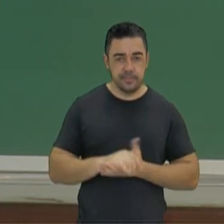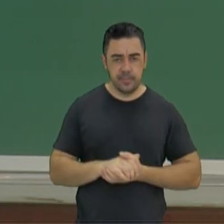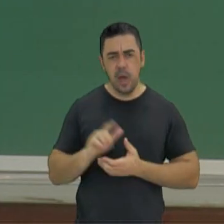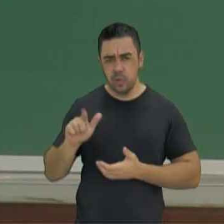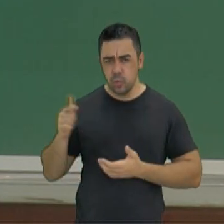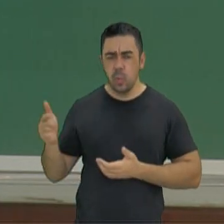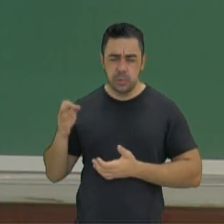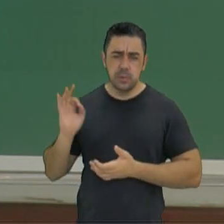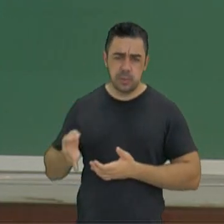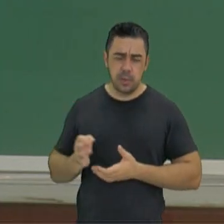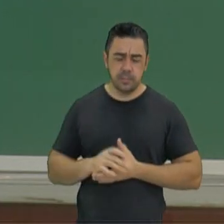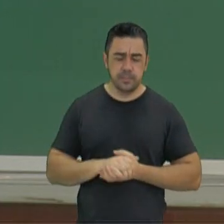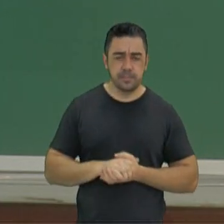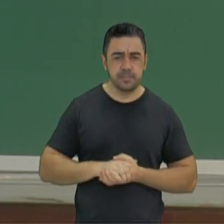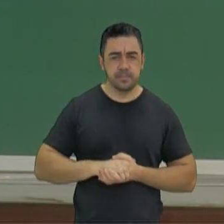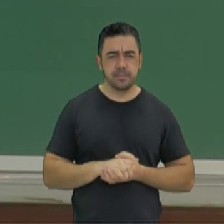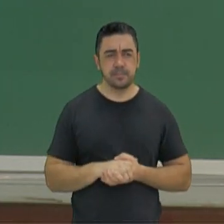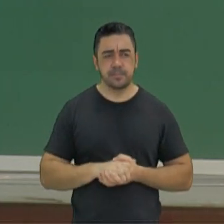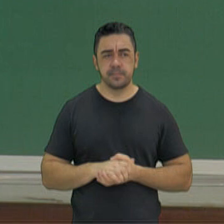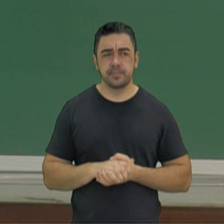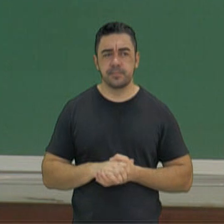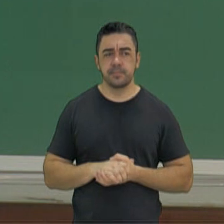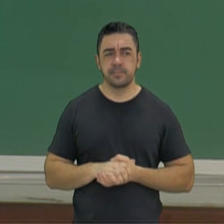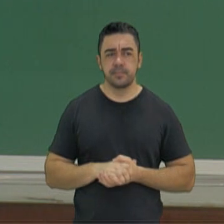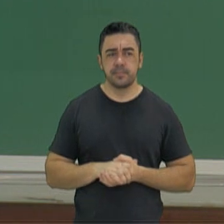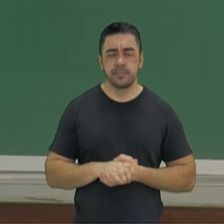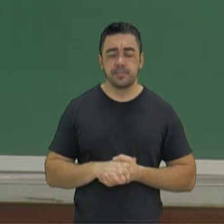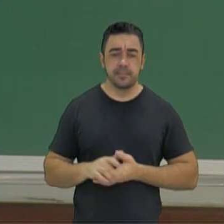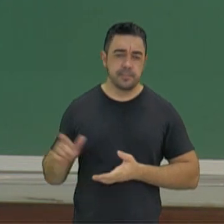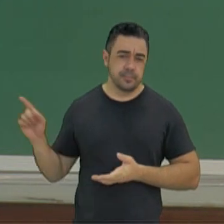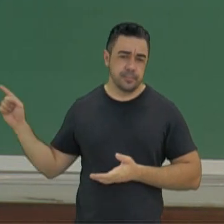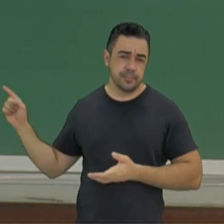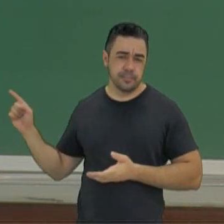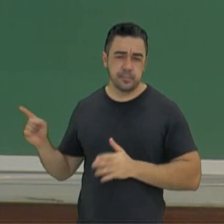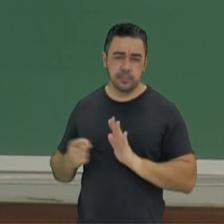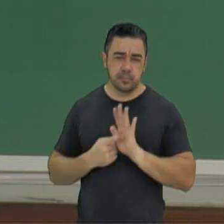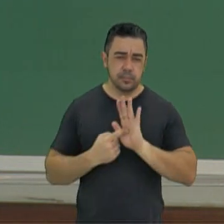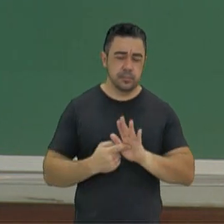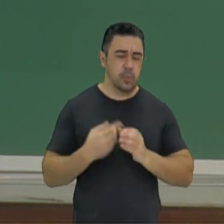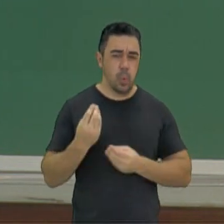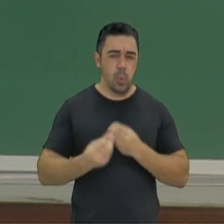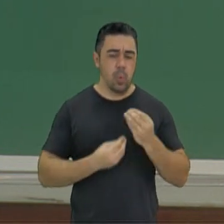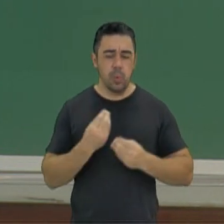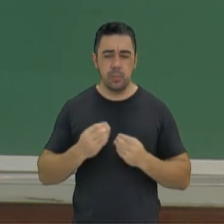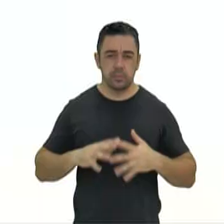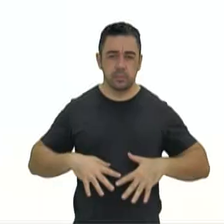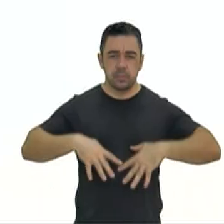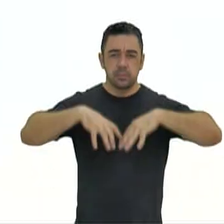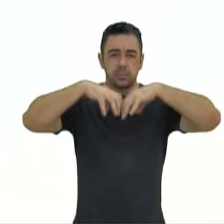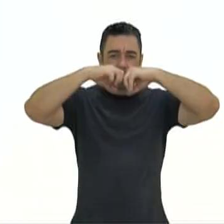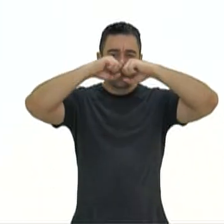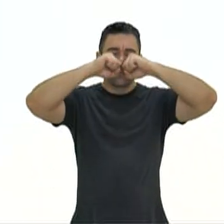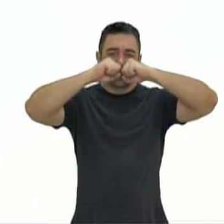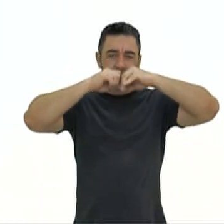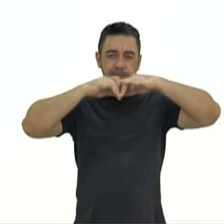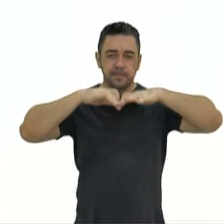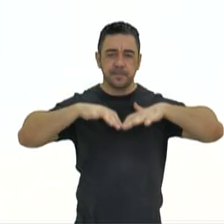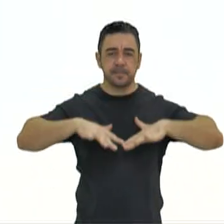demais estavam corretas. Então, falando da respiração, vamos relembrar,